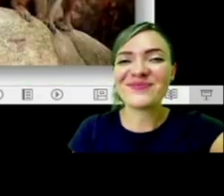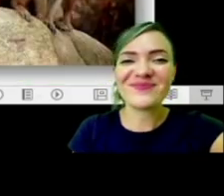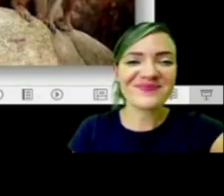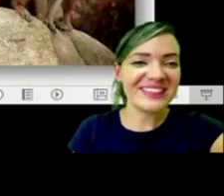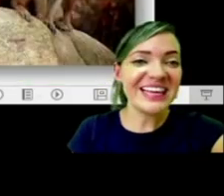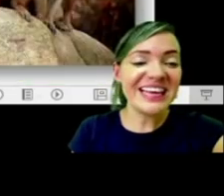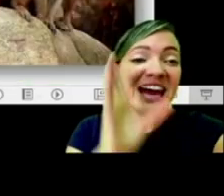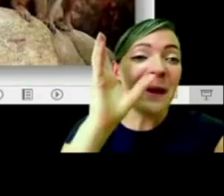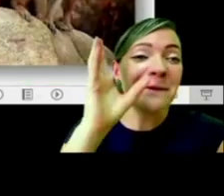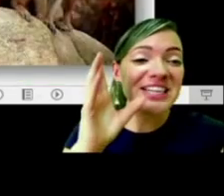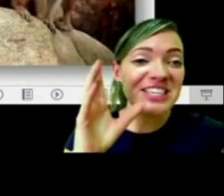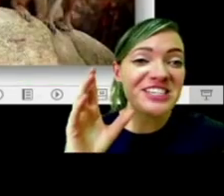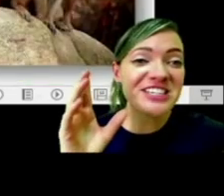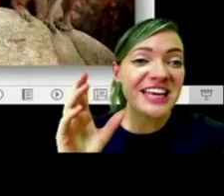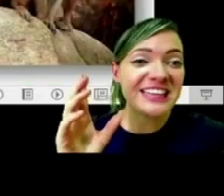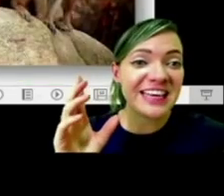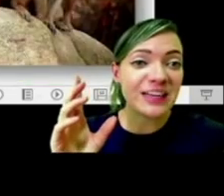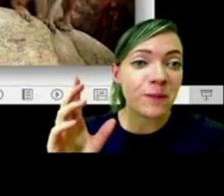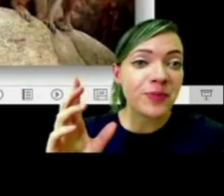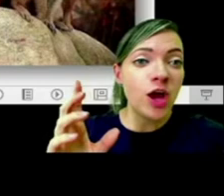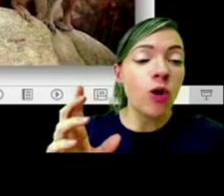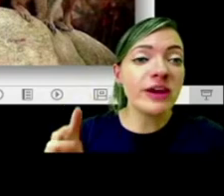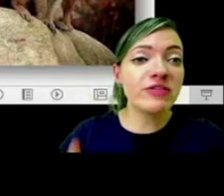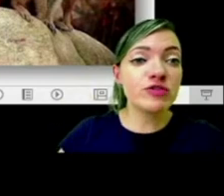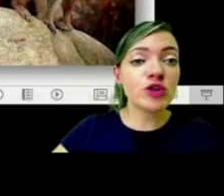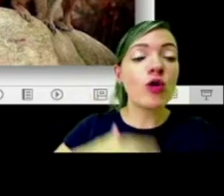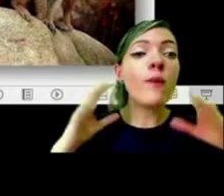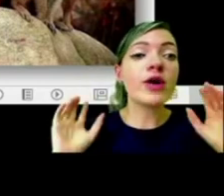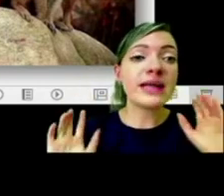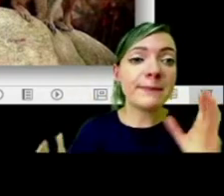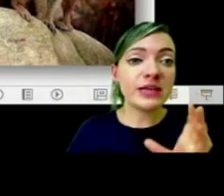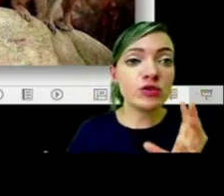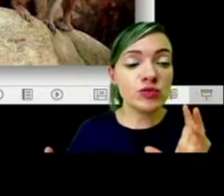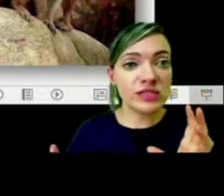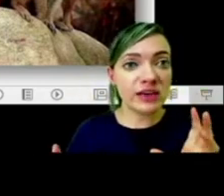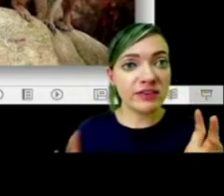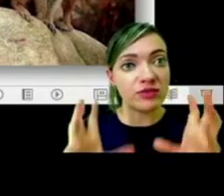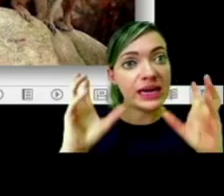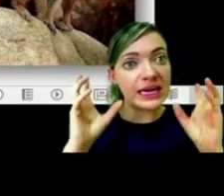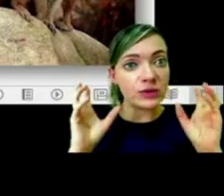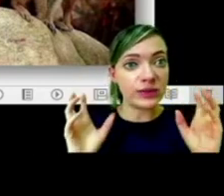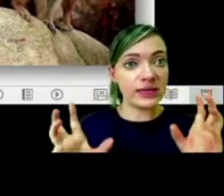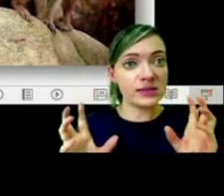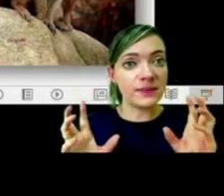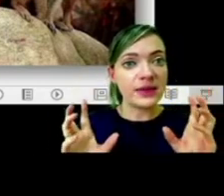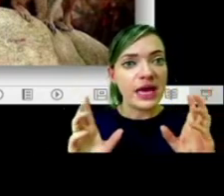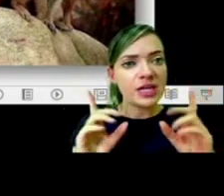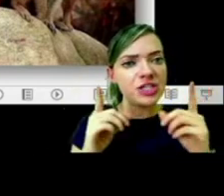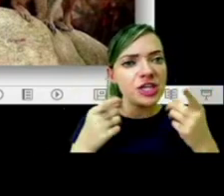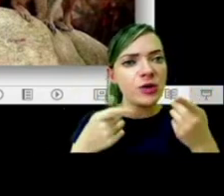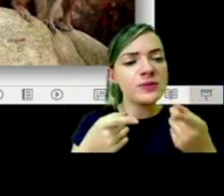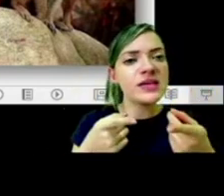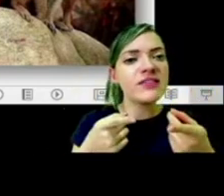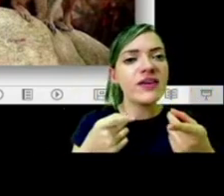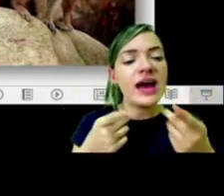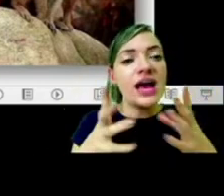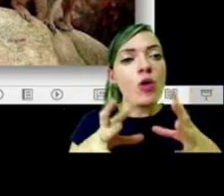gabaritar. Para a gente entender então como é que funciona o comportamento de um ser vivo na natureza,